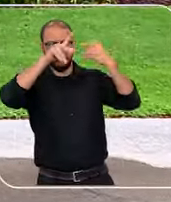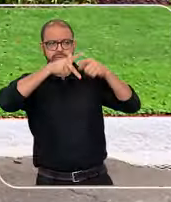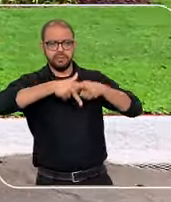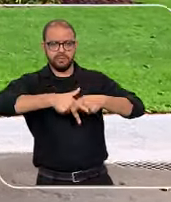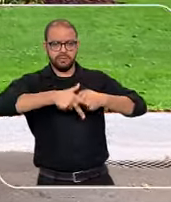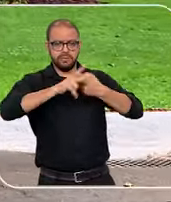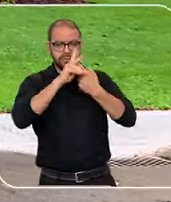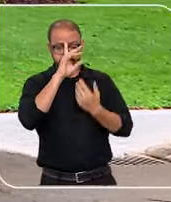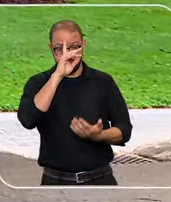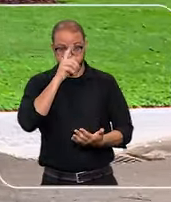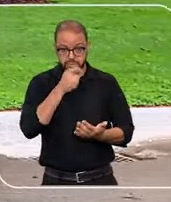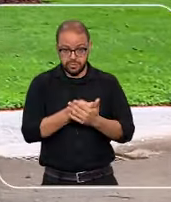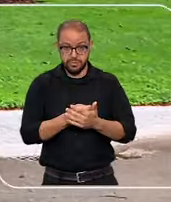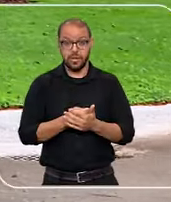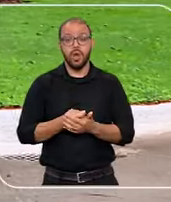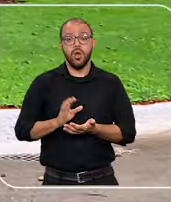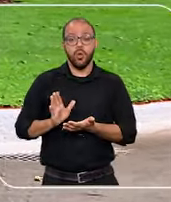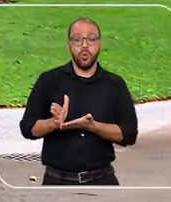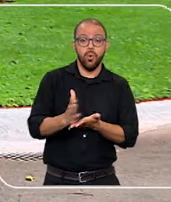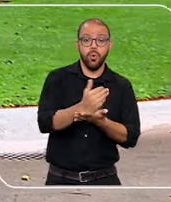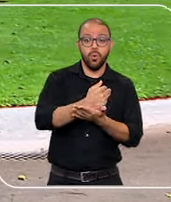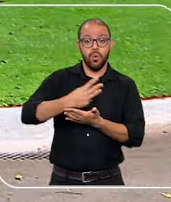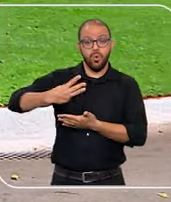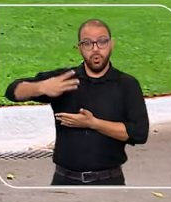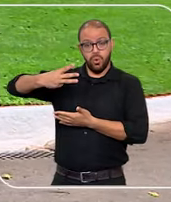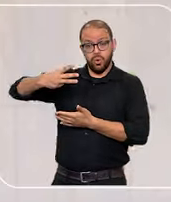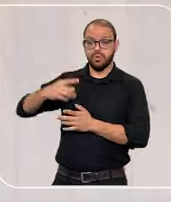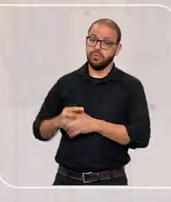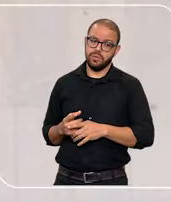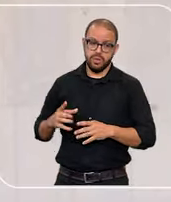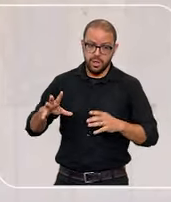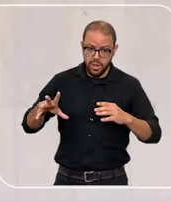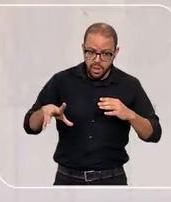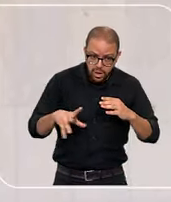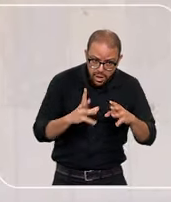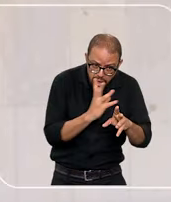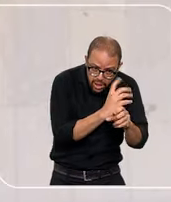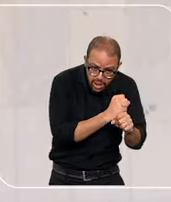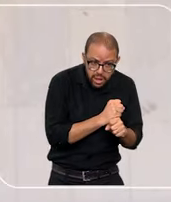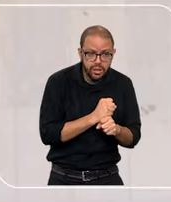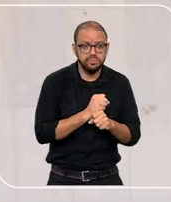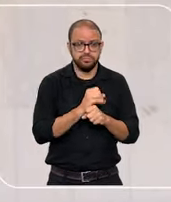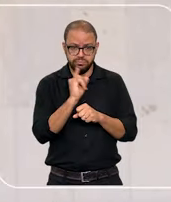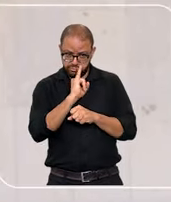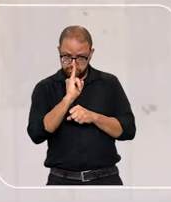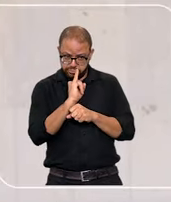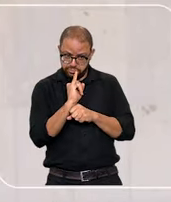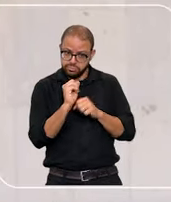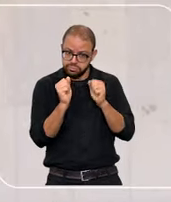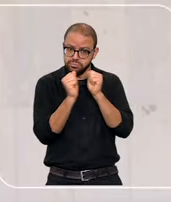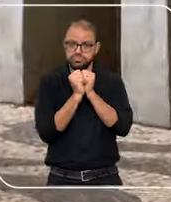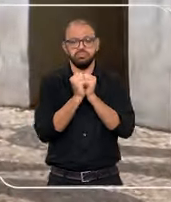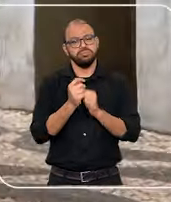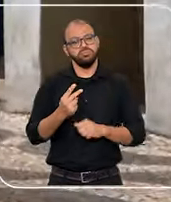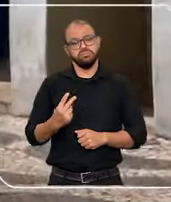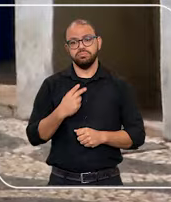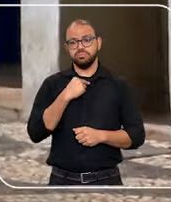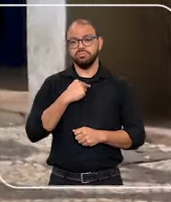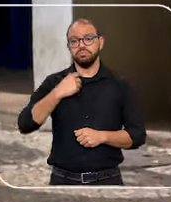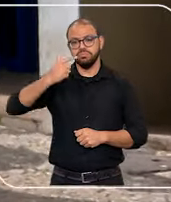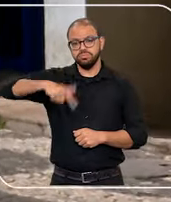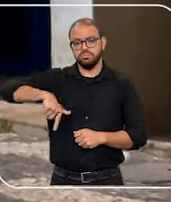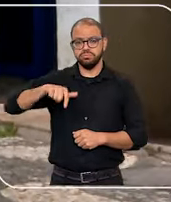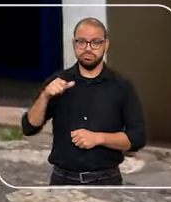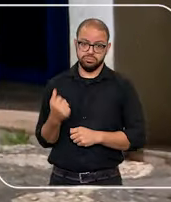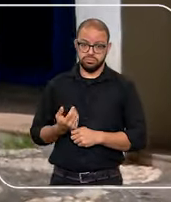a divergência ao definir que o faturamento de terceiros não pode compor base de cálculo dos impostos. Reforçando